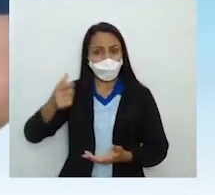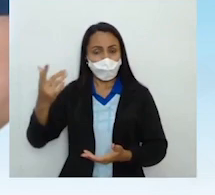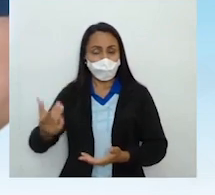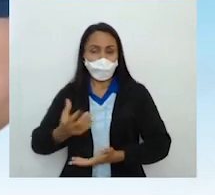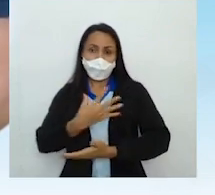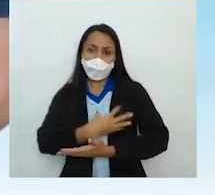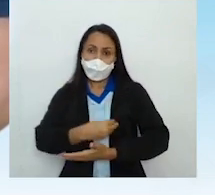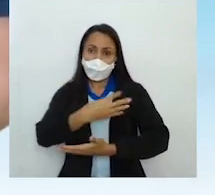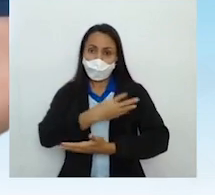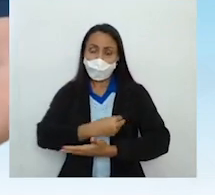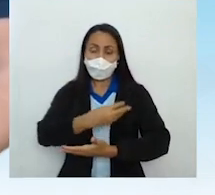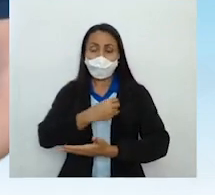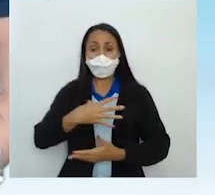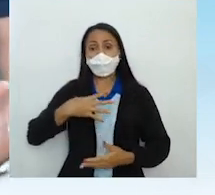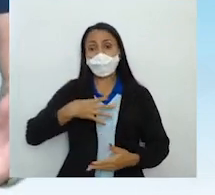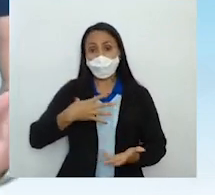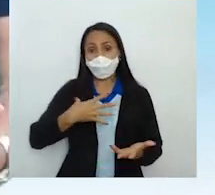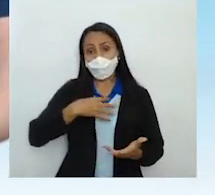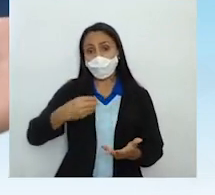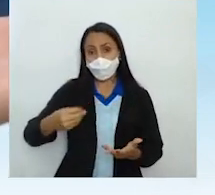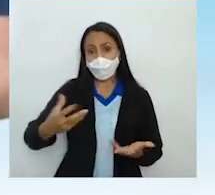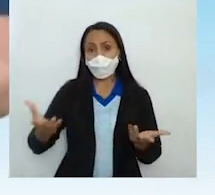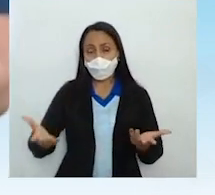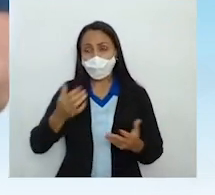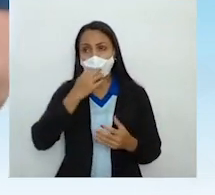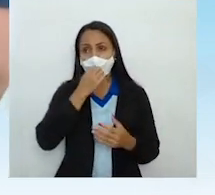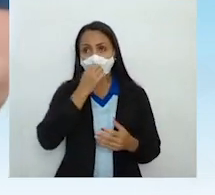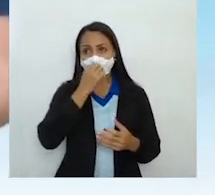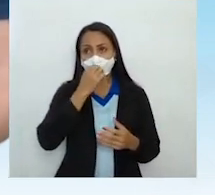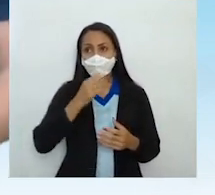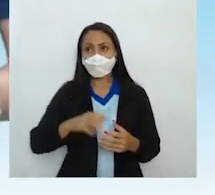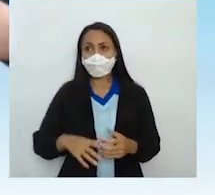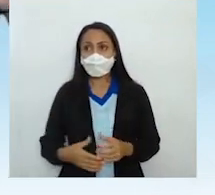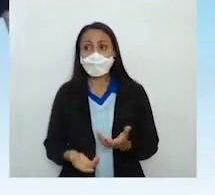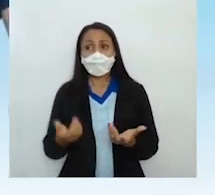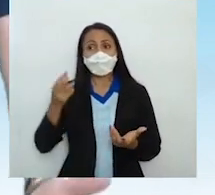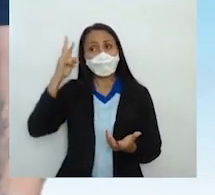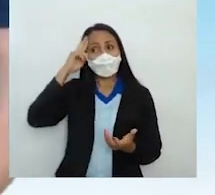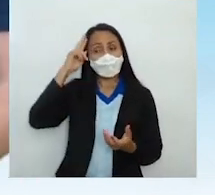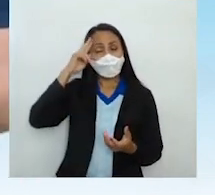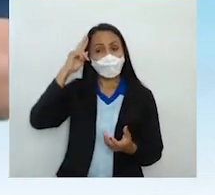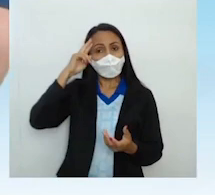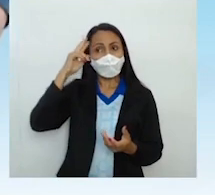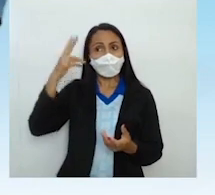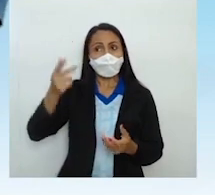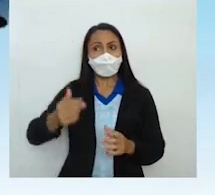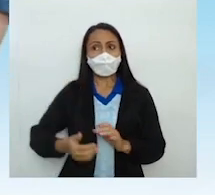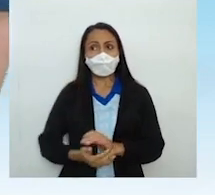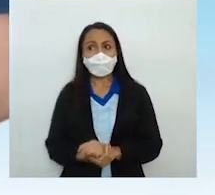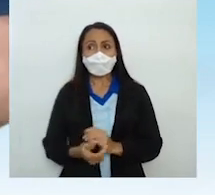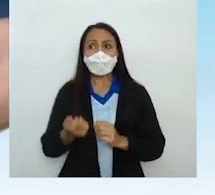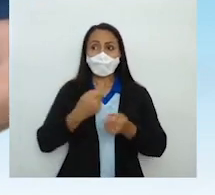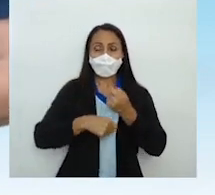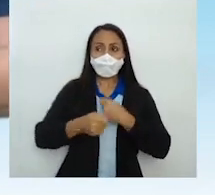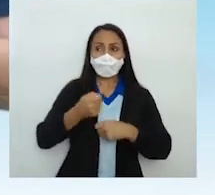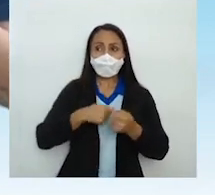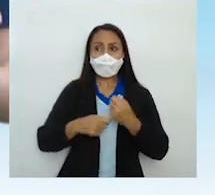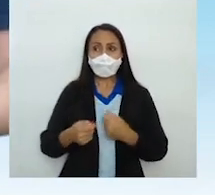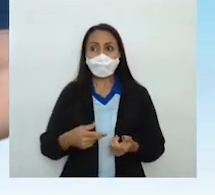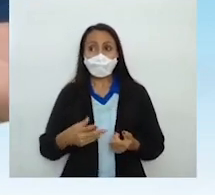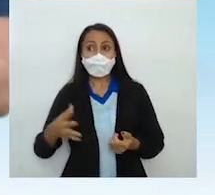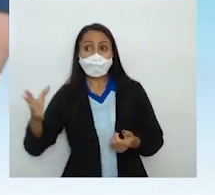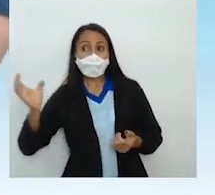Para alimentar essa criança. E aí você tinha o filho do senhor de engenho, ou o filho do grande comerciante, ou o filho do grande criador,